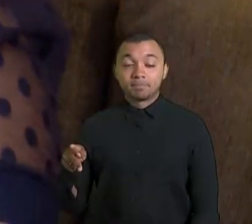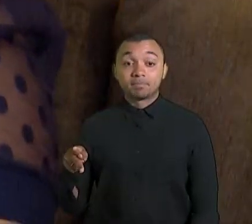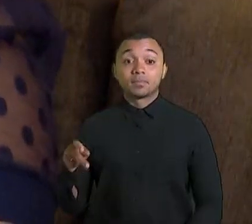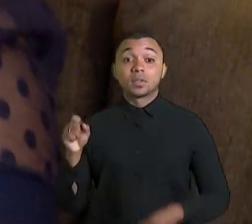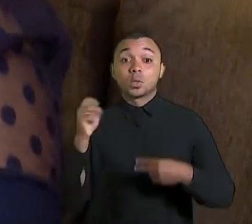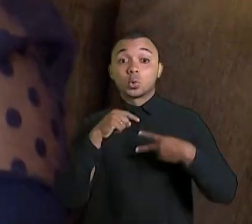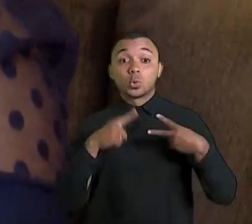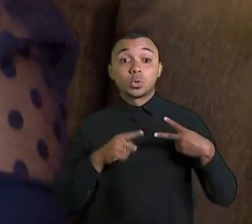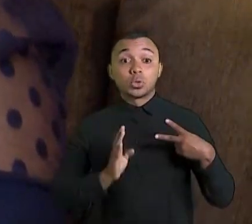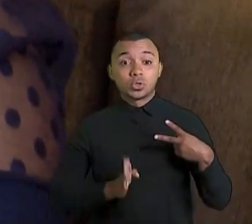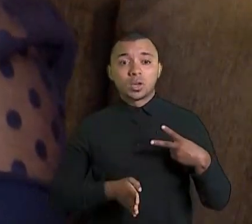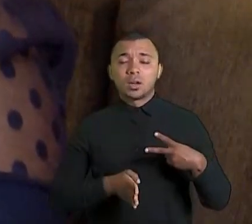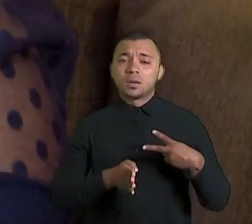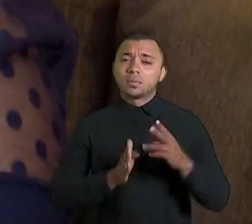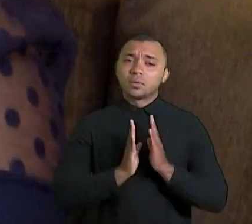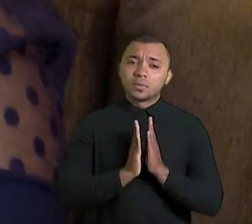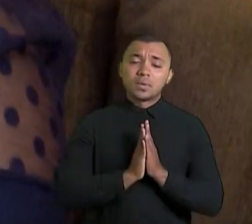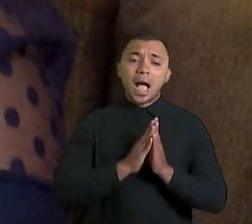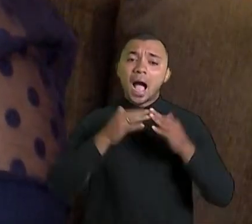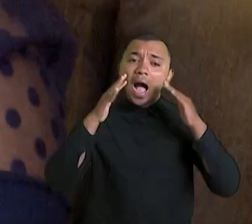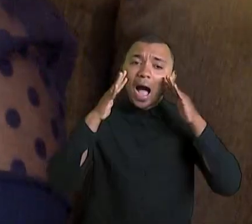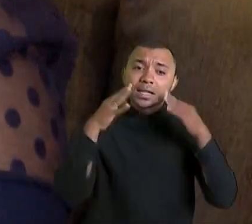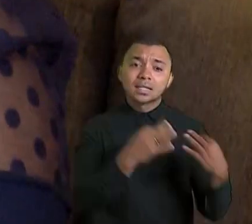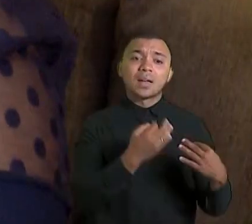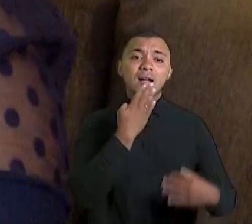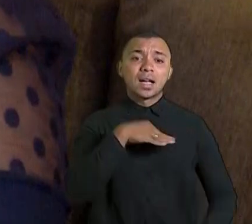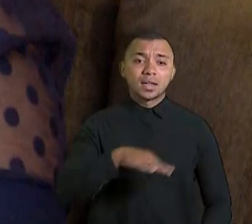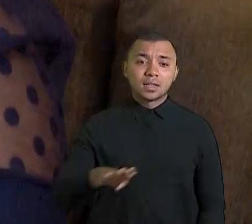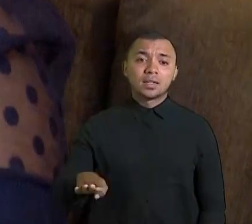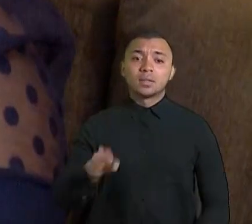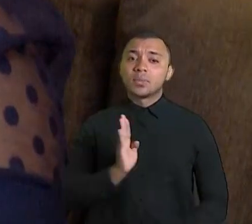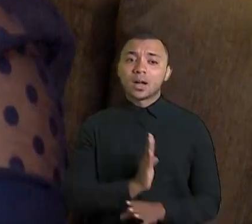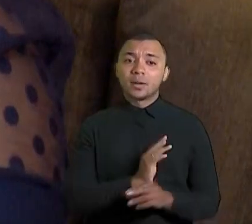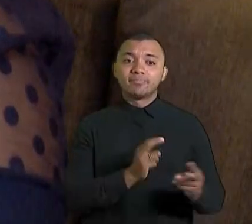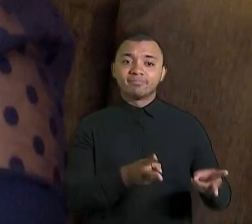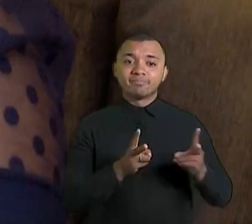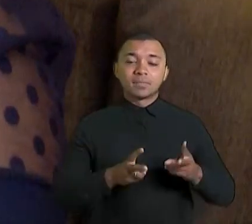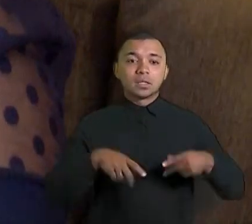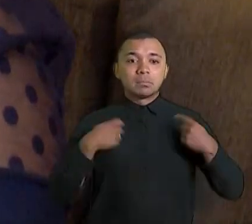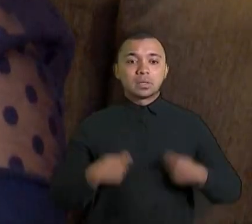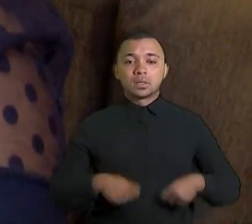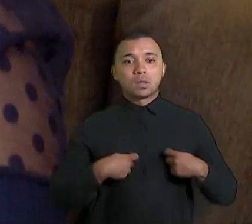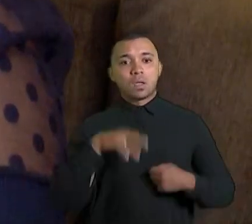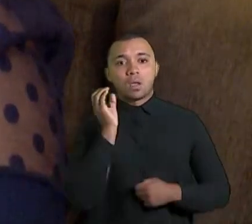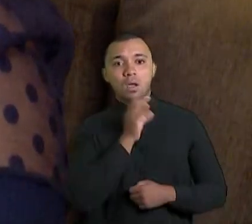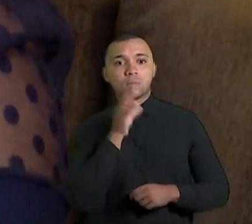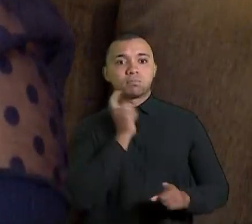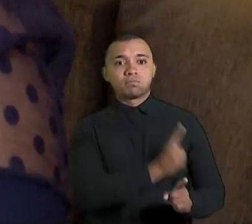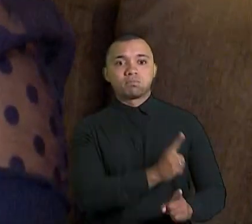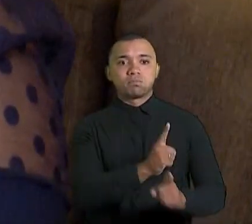elas observem suas crianças, porque existe hoje uma necessidade muito grande de diagnóstico. Então, é autismo, é